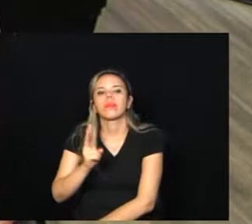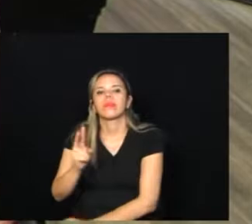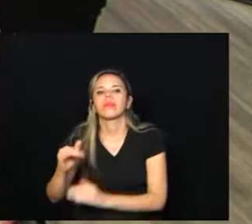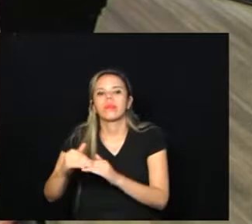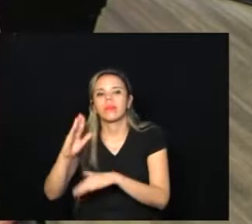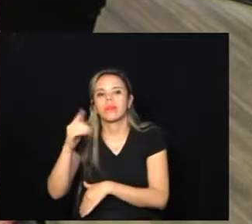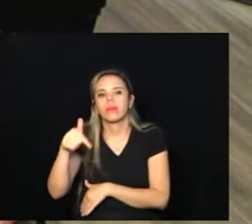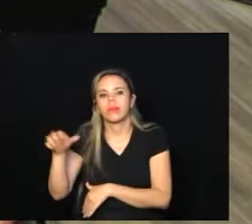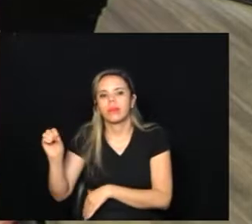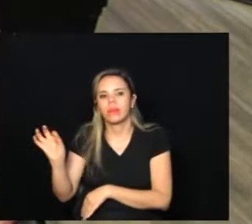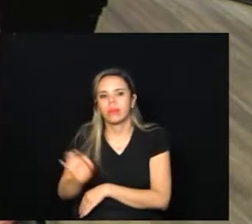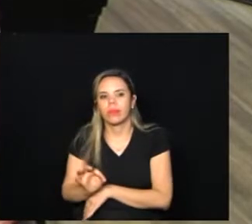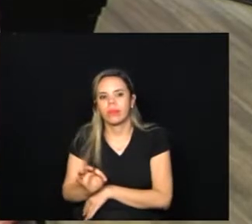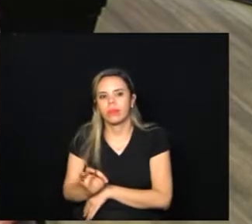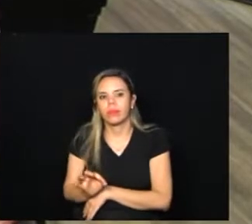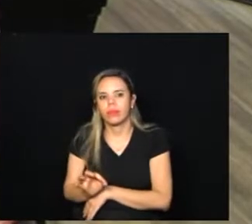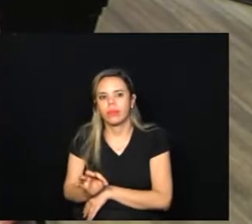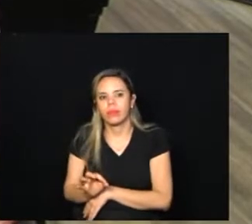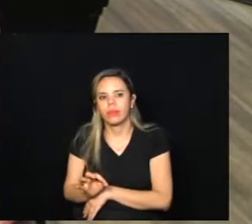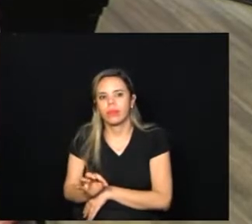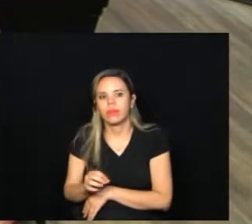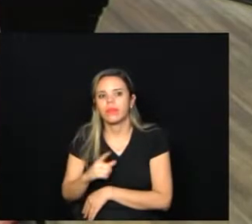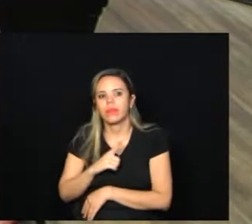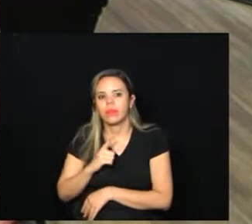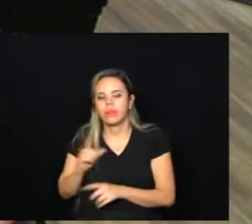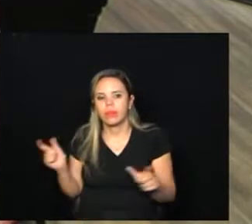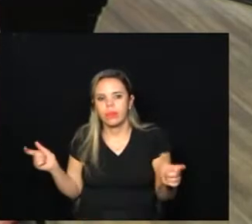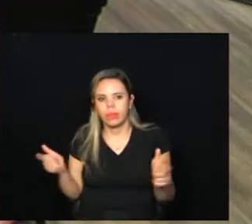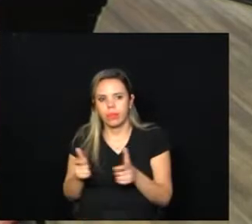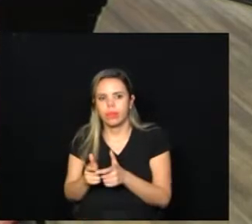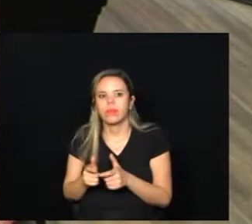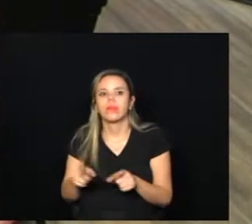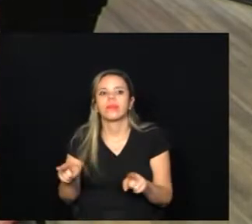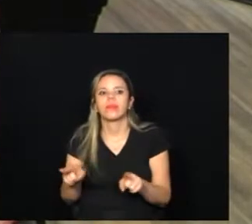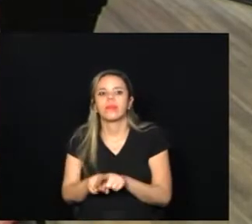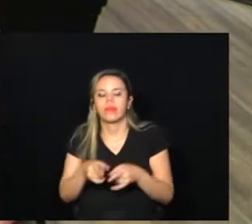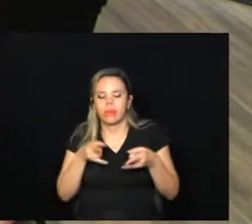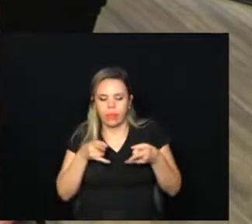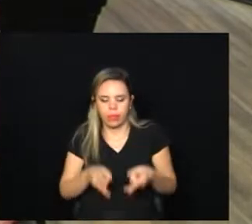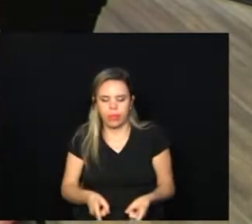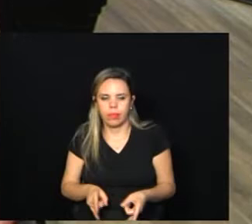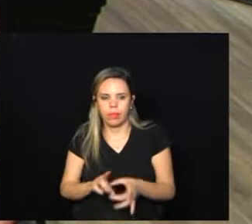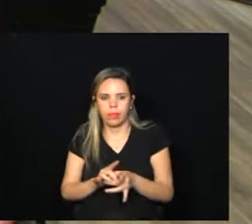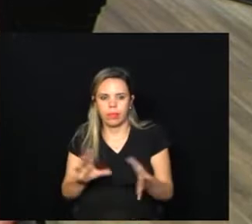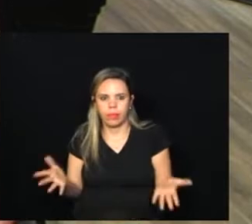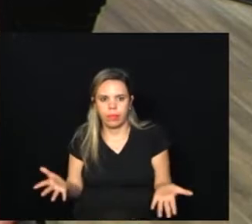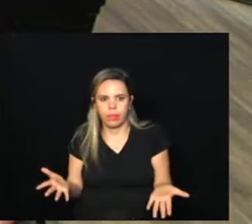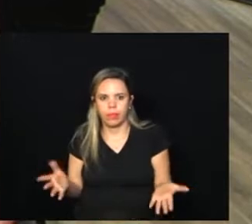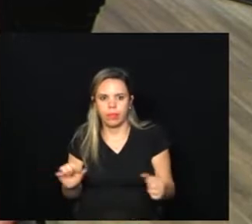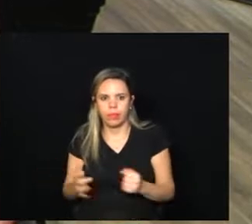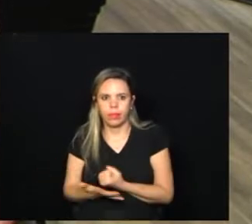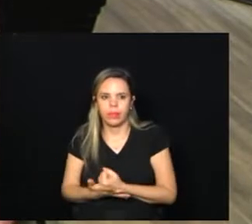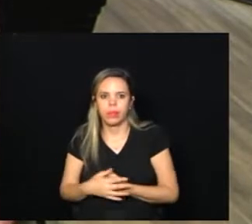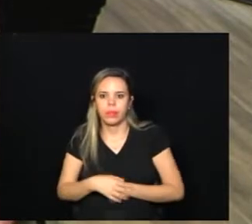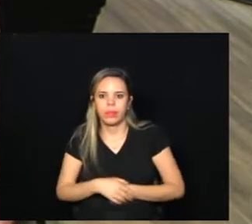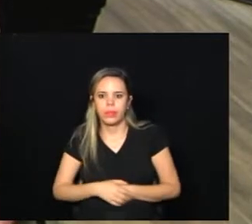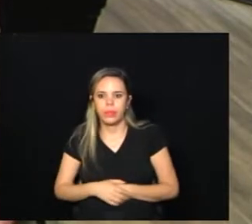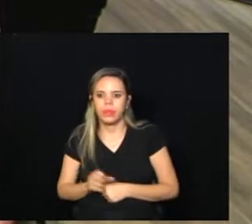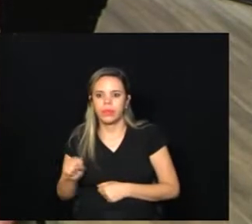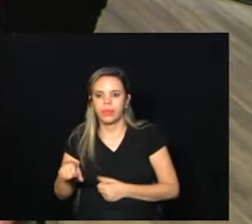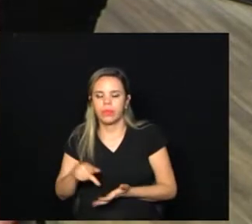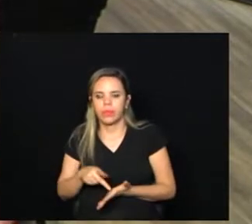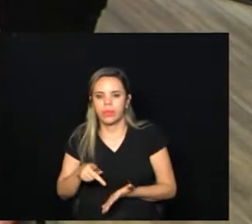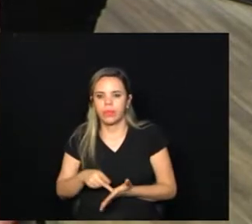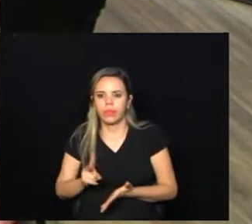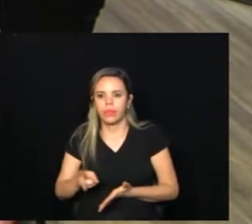dos 70%, mas há uma redução também nos leitos disponíveis para a Covid-19. Isso, a